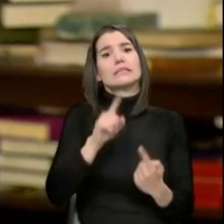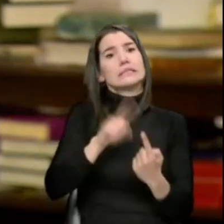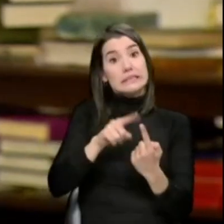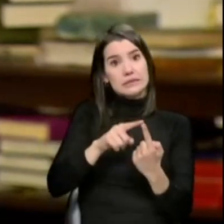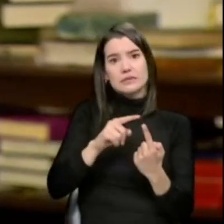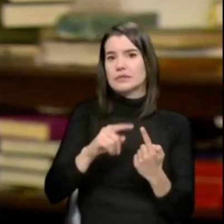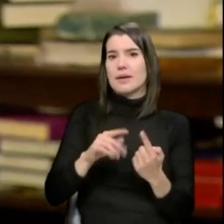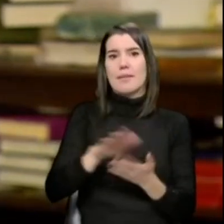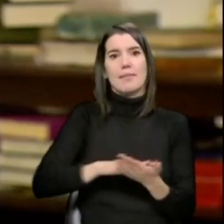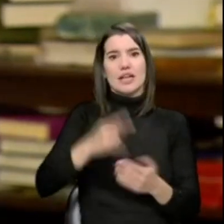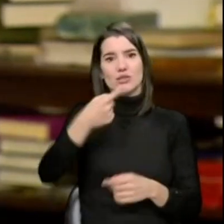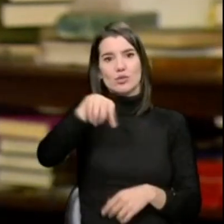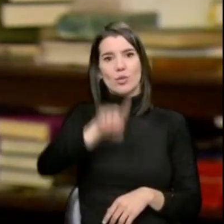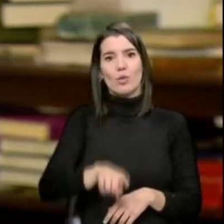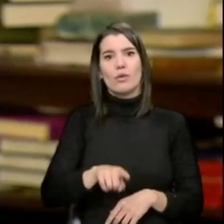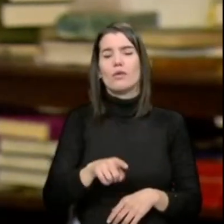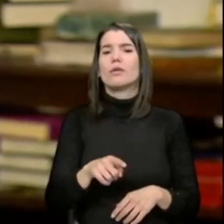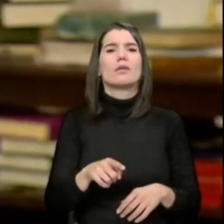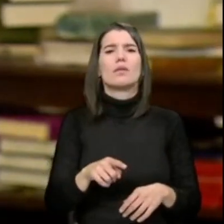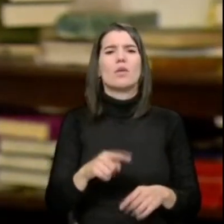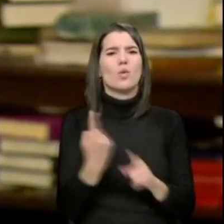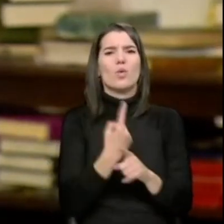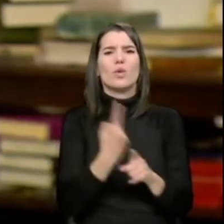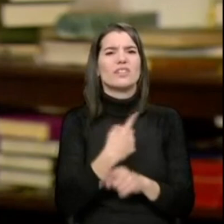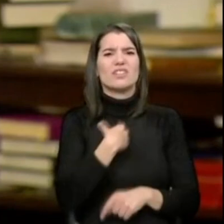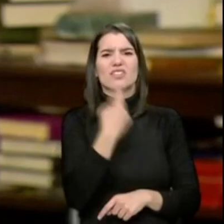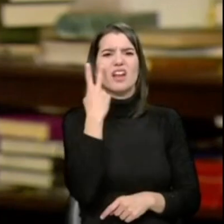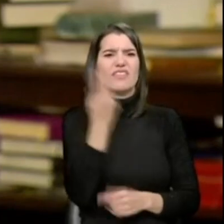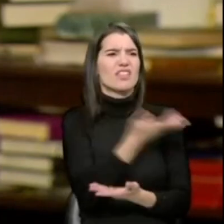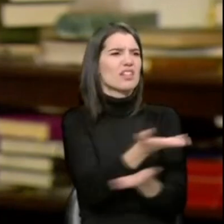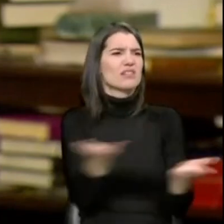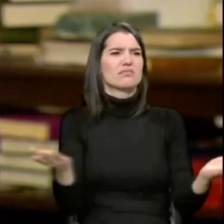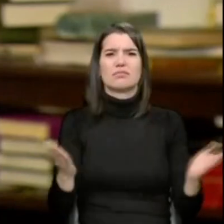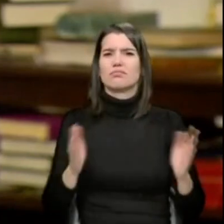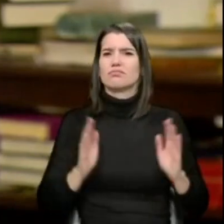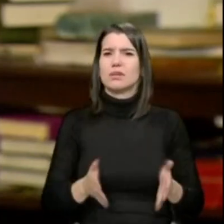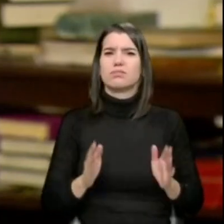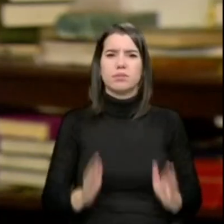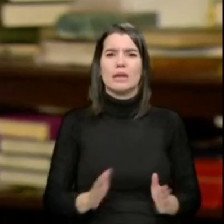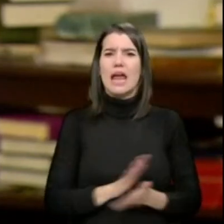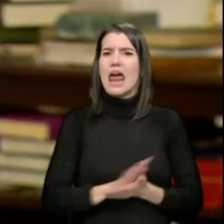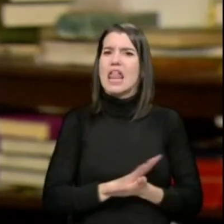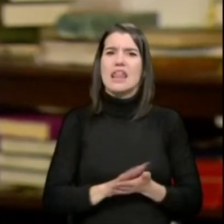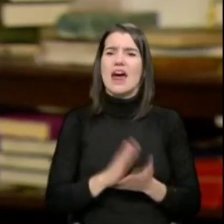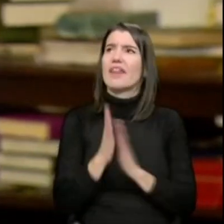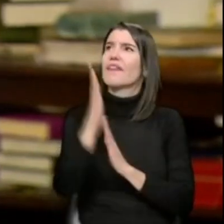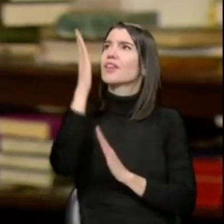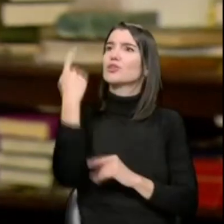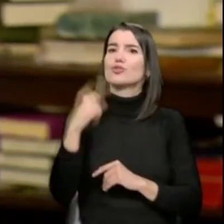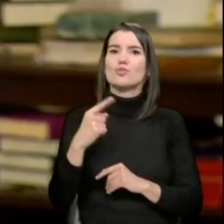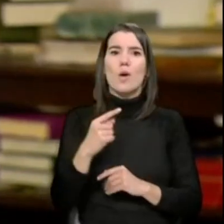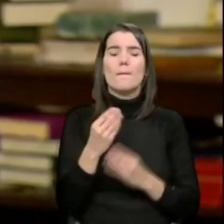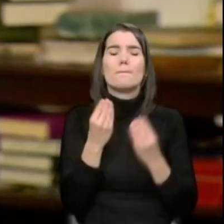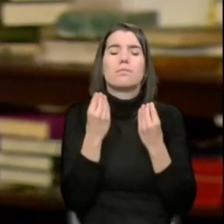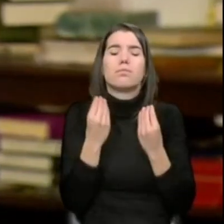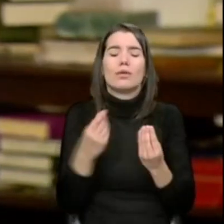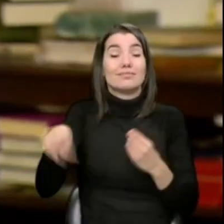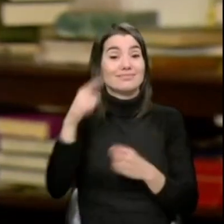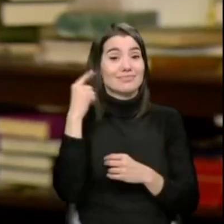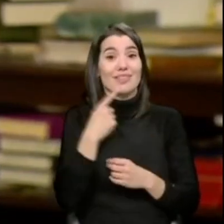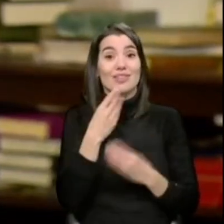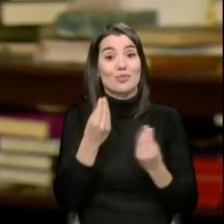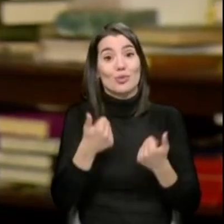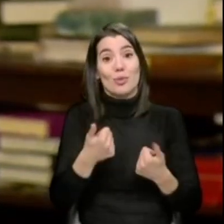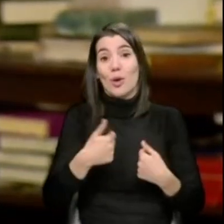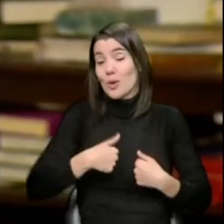ele simplesmente quer a presença de Deus e dizem que é muito boa. Eu ainda não consegui lá chegar, mas dizem que é muito boa e